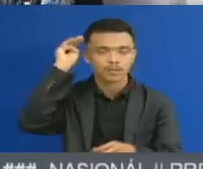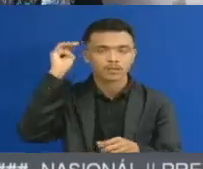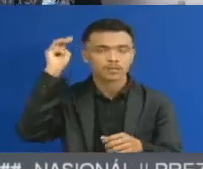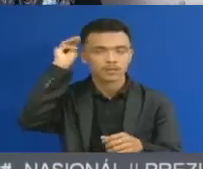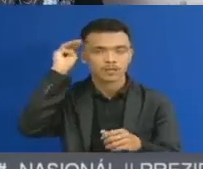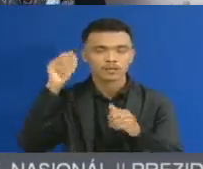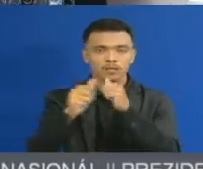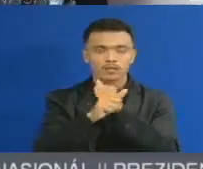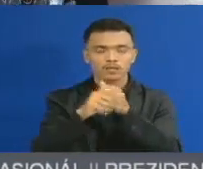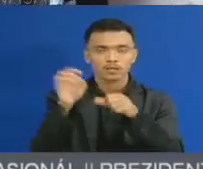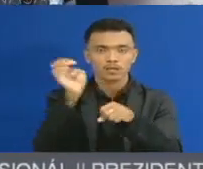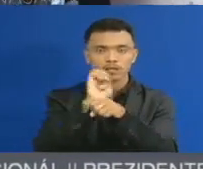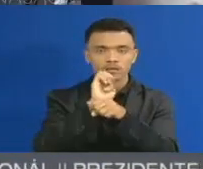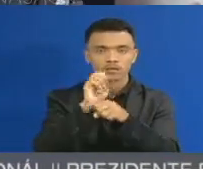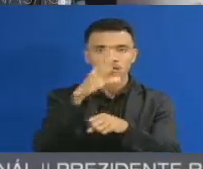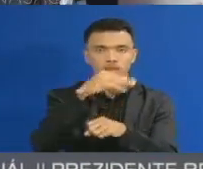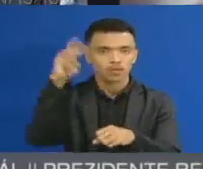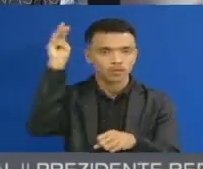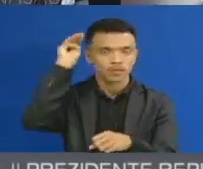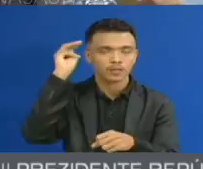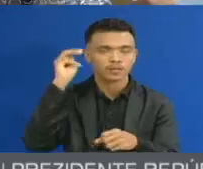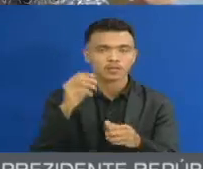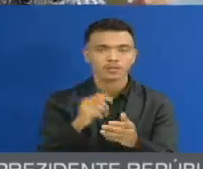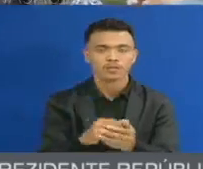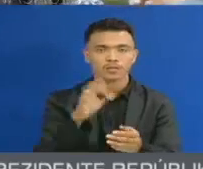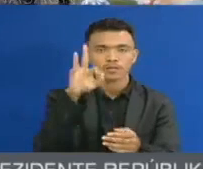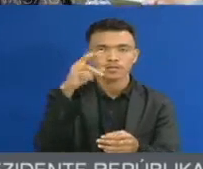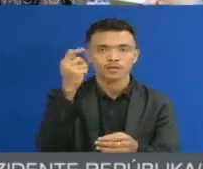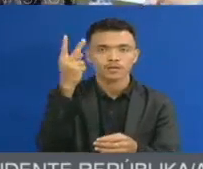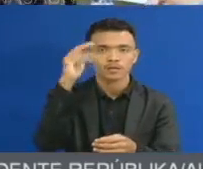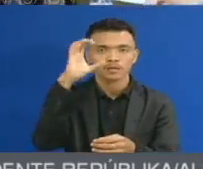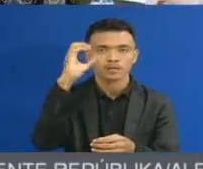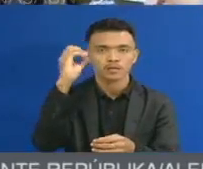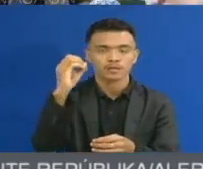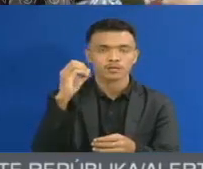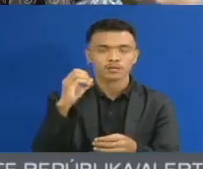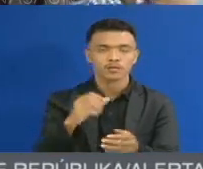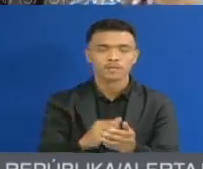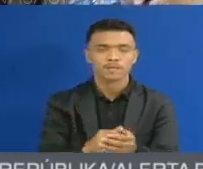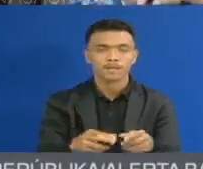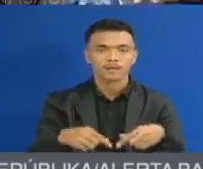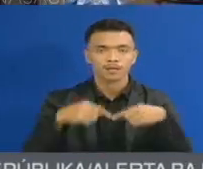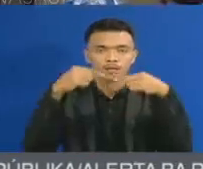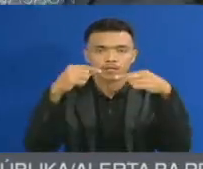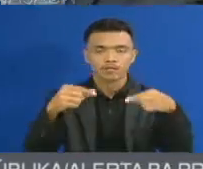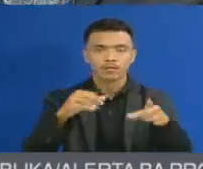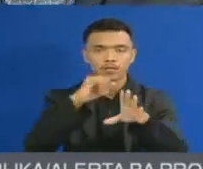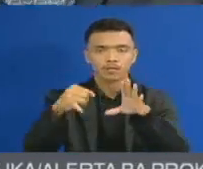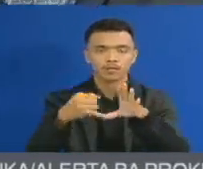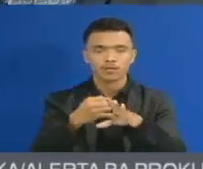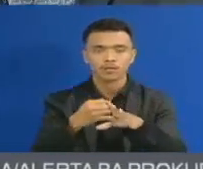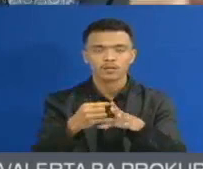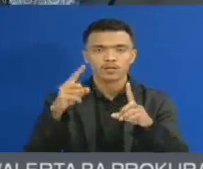ministro coordenador assunto econômico no ministro Turismo Ambiente Francisco Calbo Adilai. E renomeação ne composto o